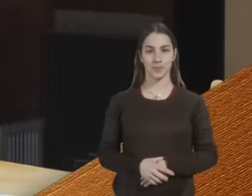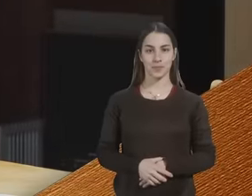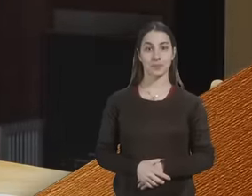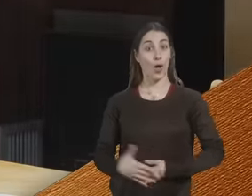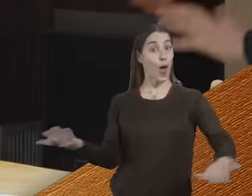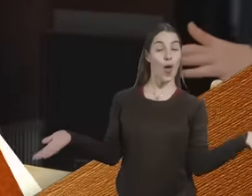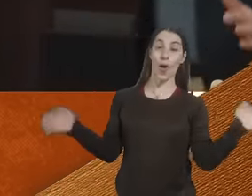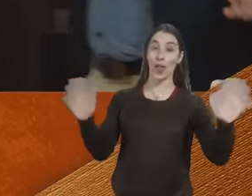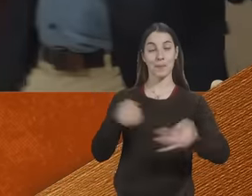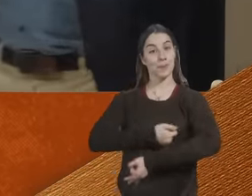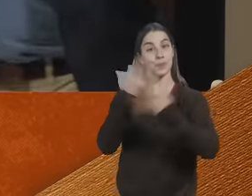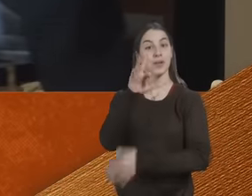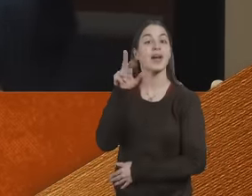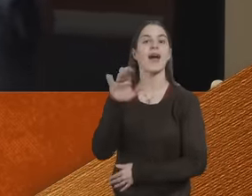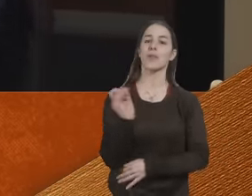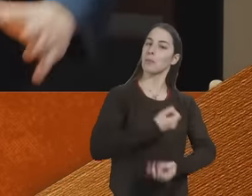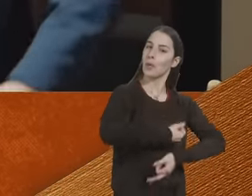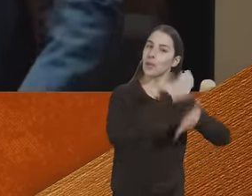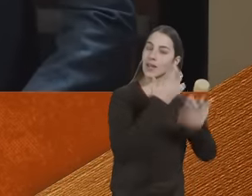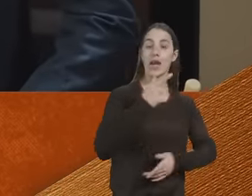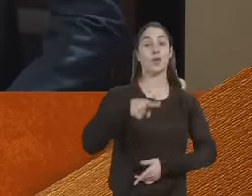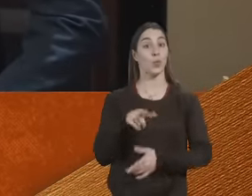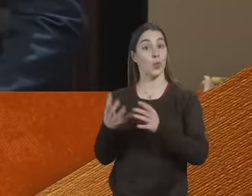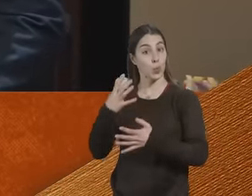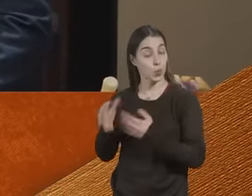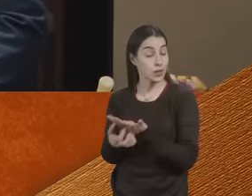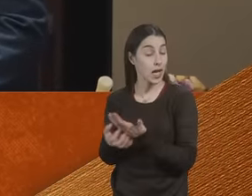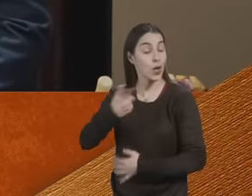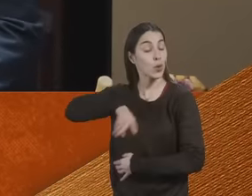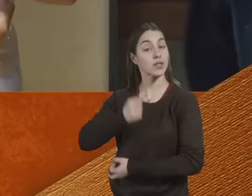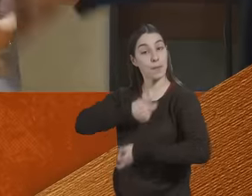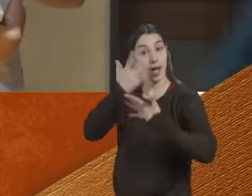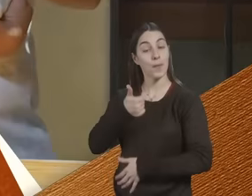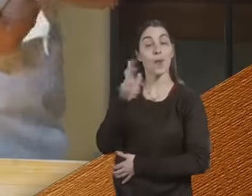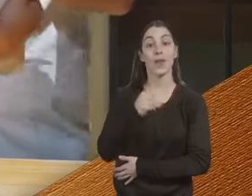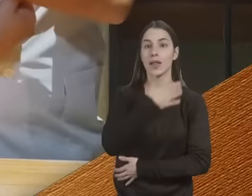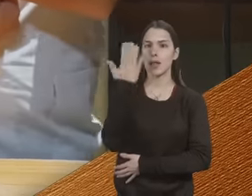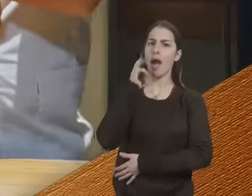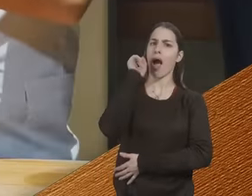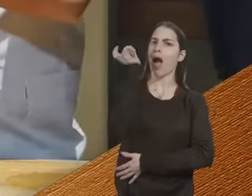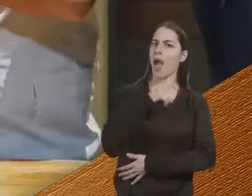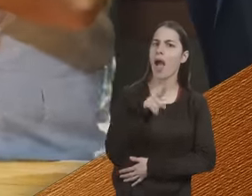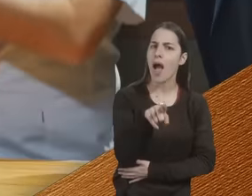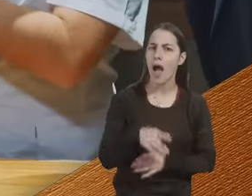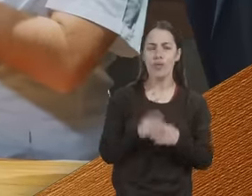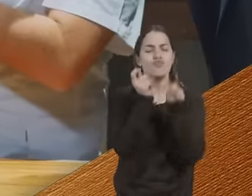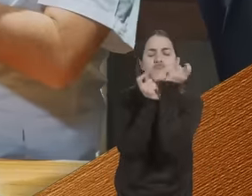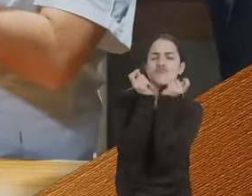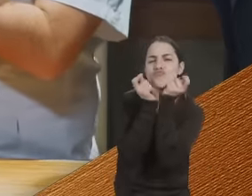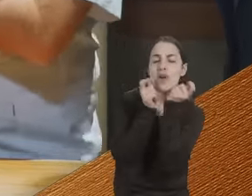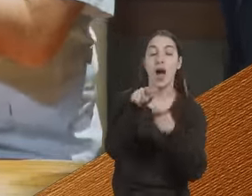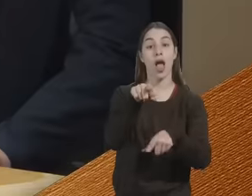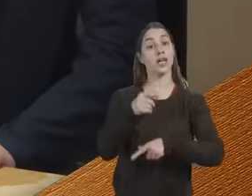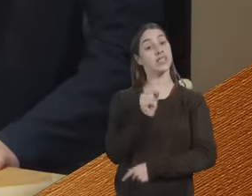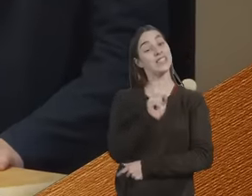muito bom dia, Ricardo. Bom dia, Ricardo, o cozinheiro da nossa manhã. Como está? Bom dia. Bom dia. E quem é? Quem é esta fofura? Este aqui é